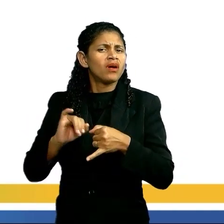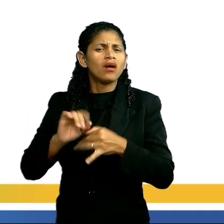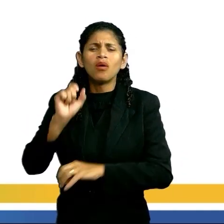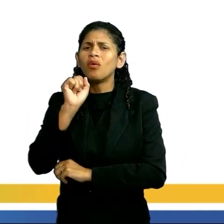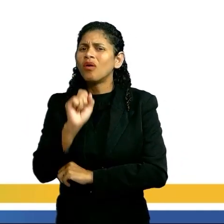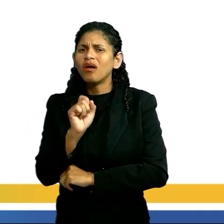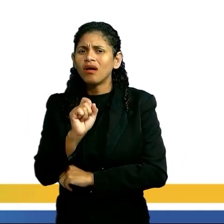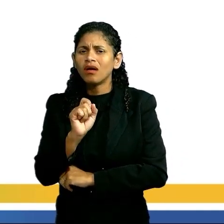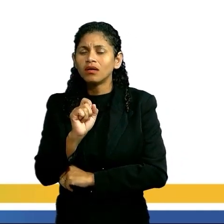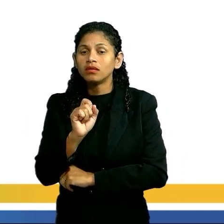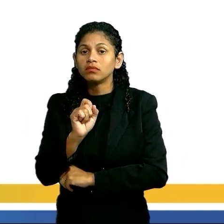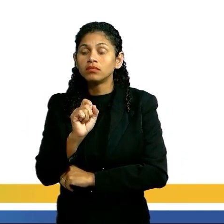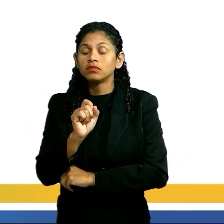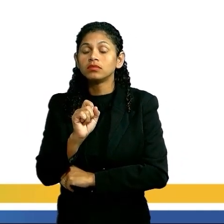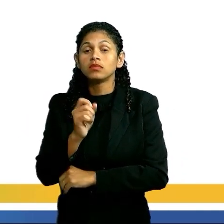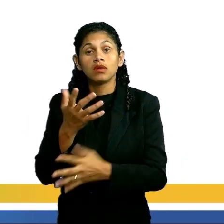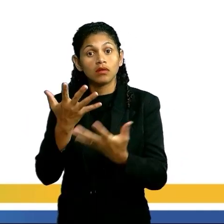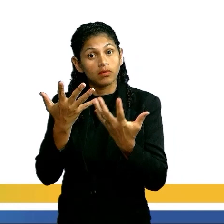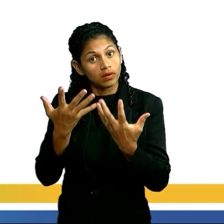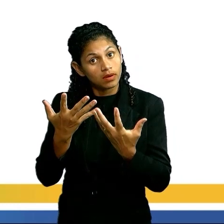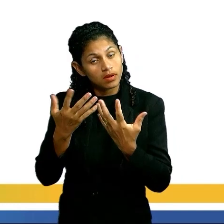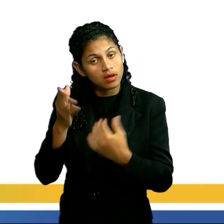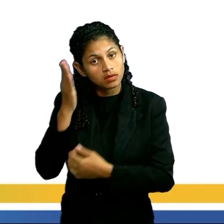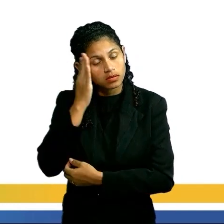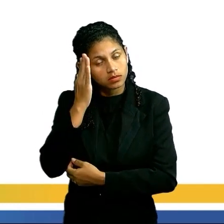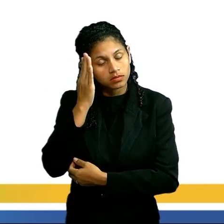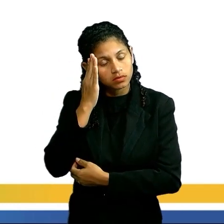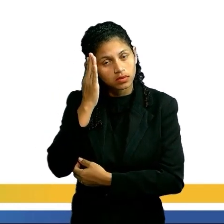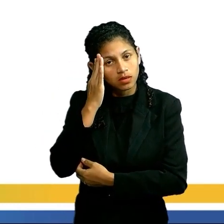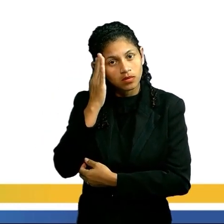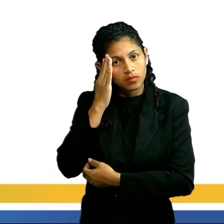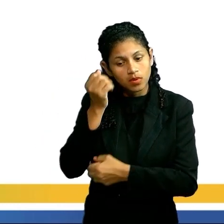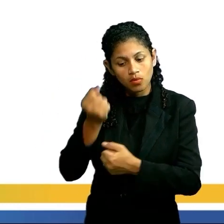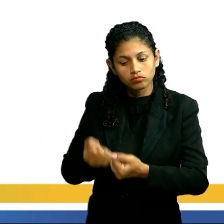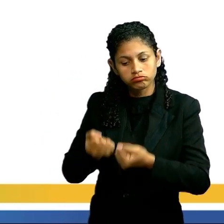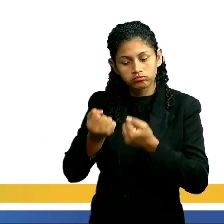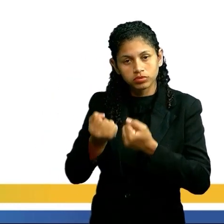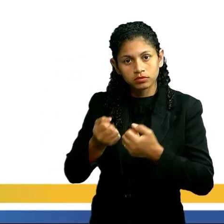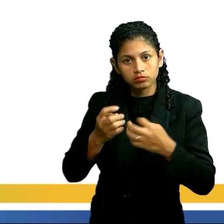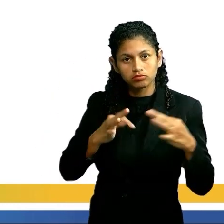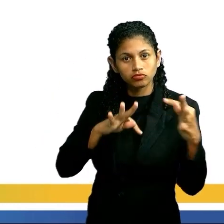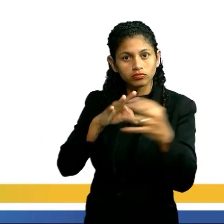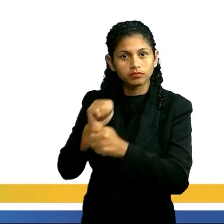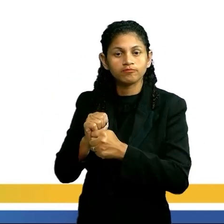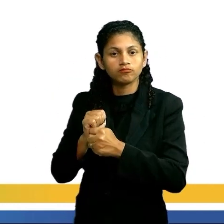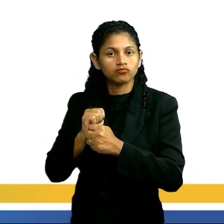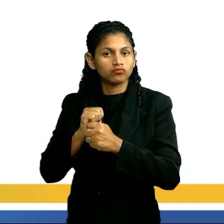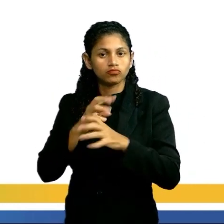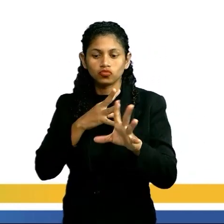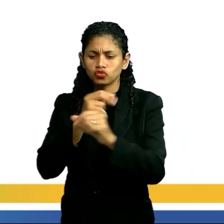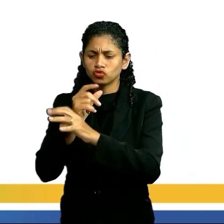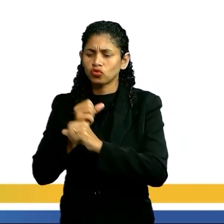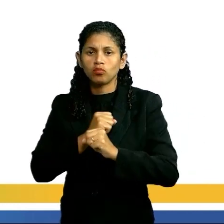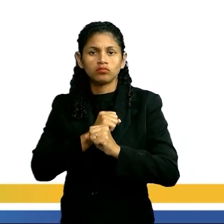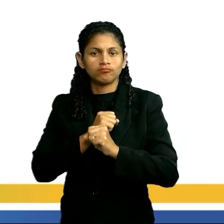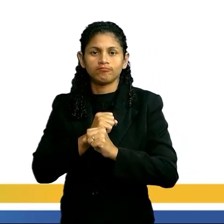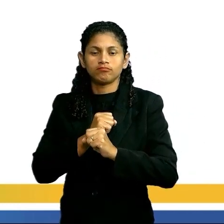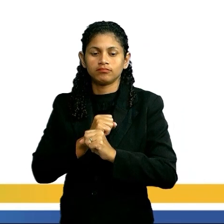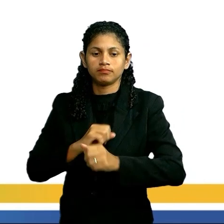peso da molécula toda, então é só você somar os resultados individuais de cada multiplicação que você